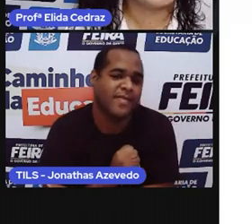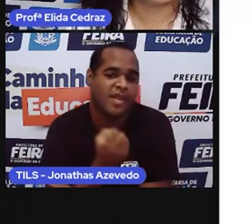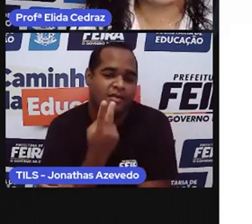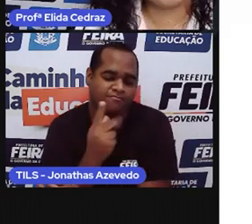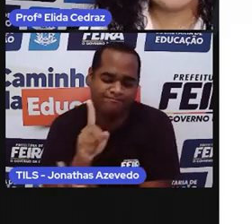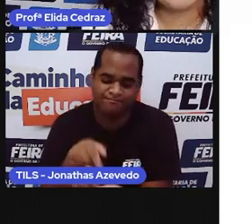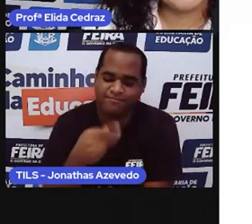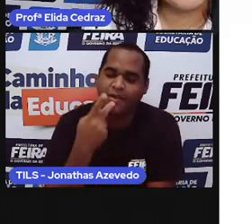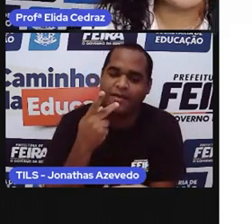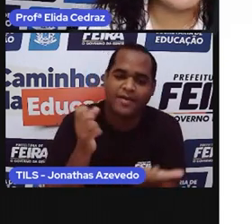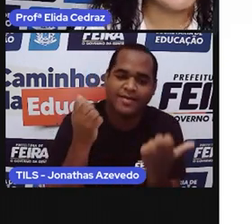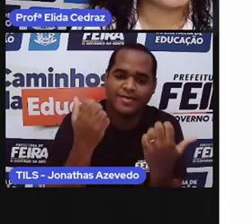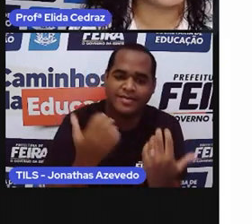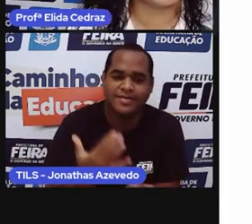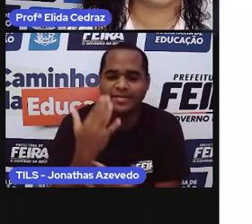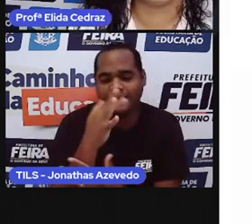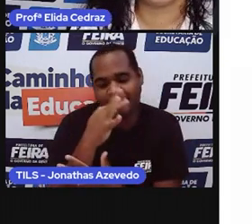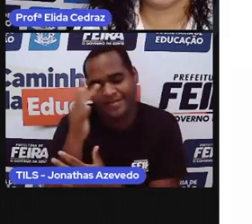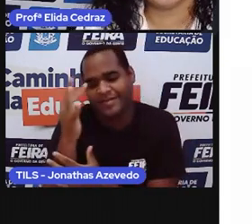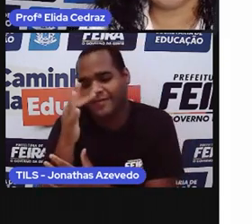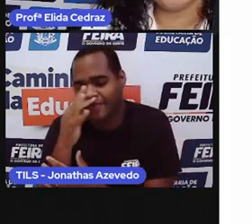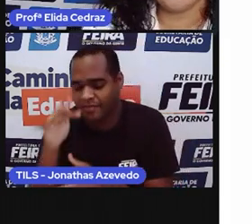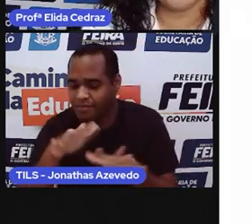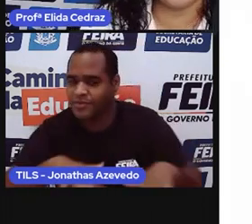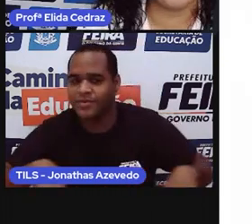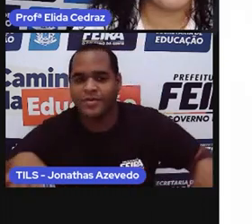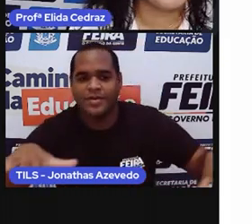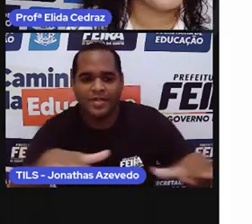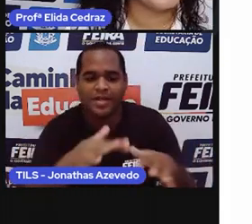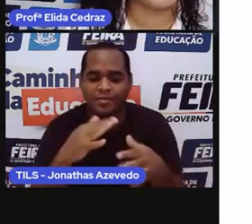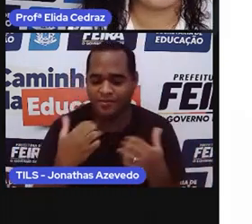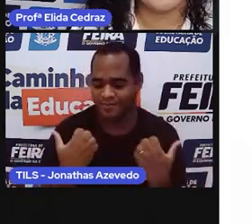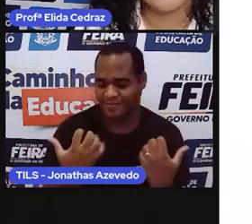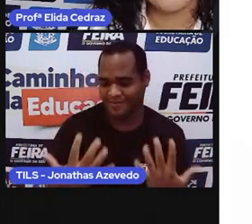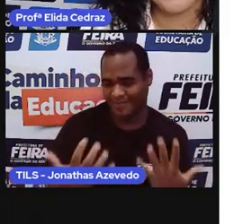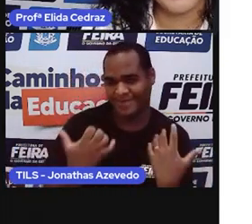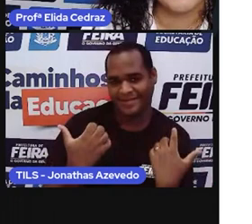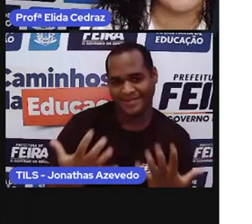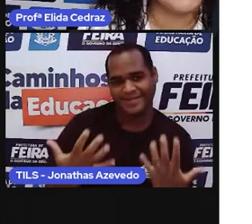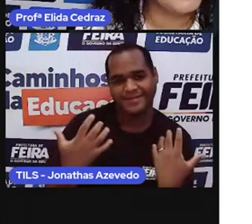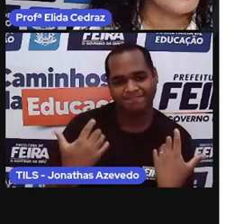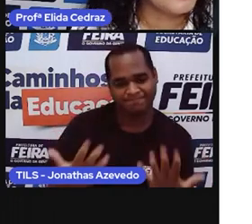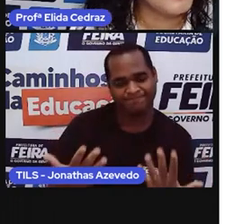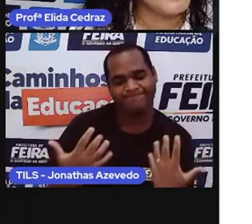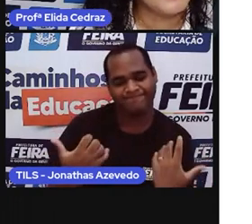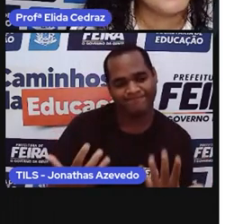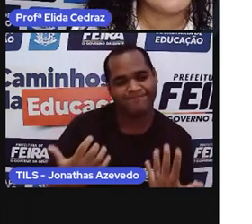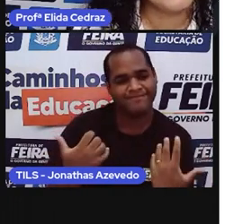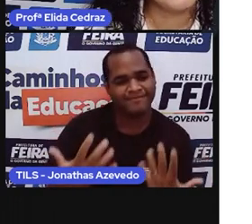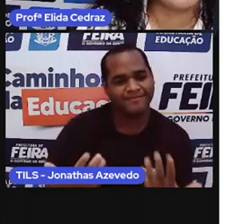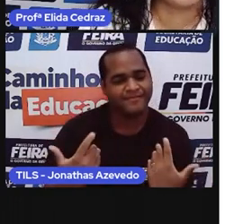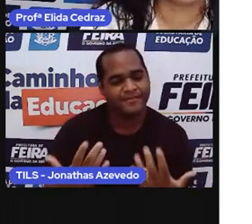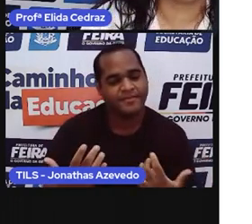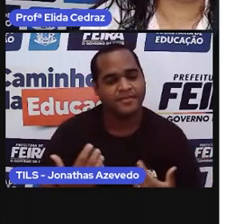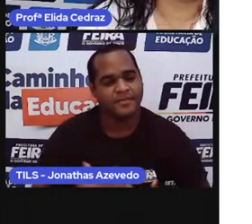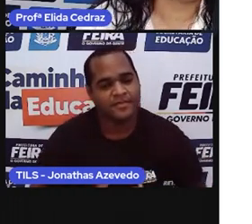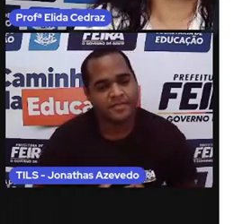amor que me disse assim que a flor do campo é o